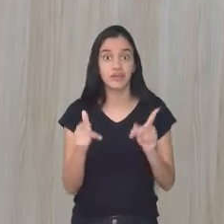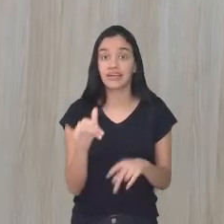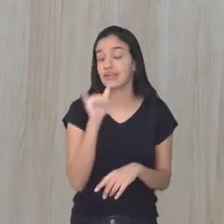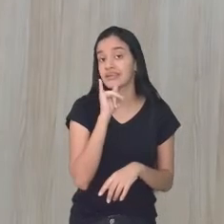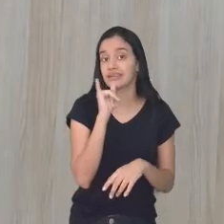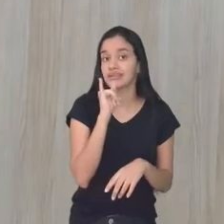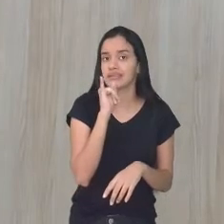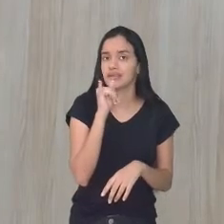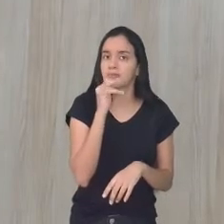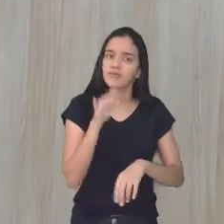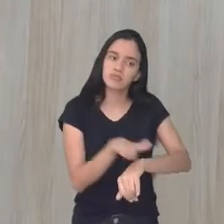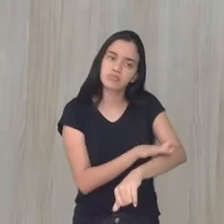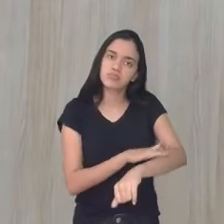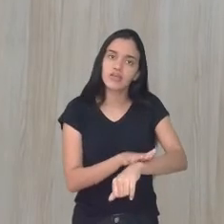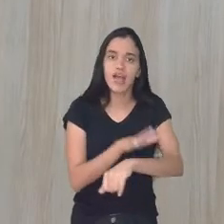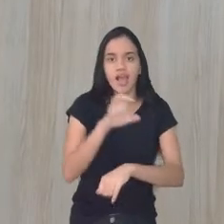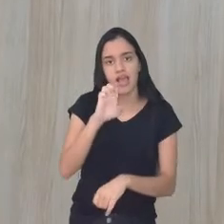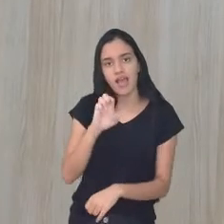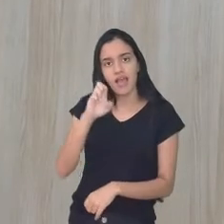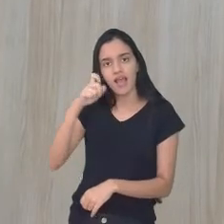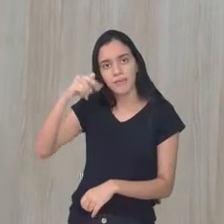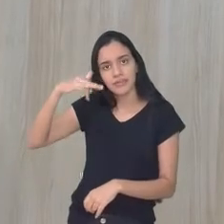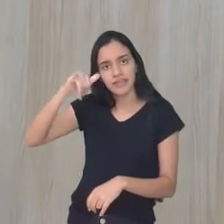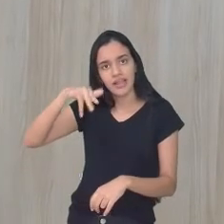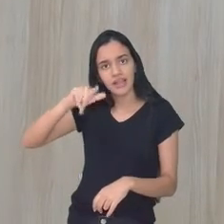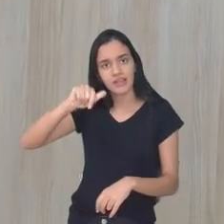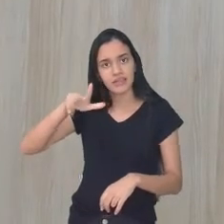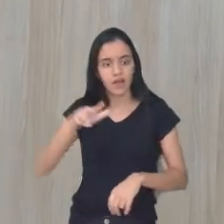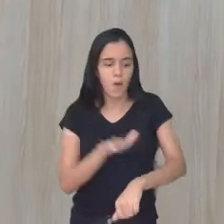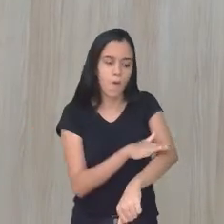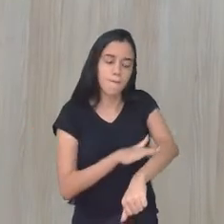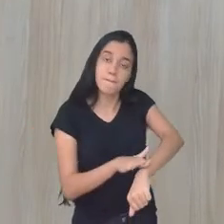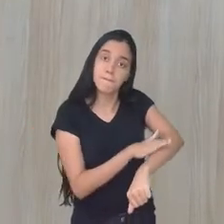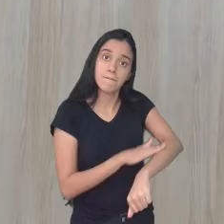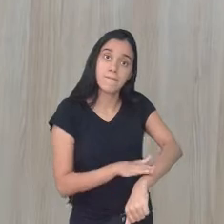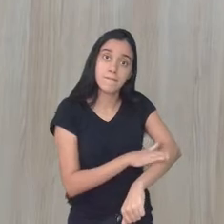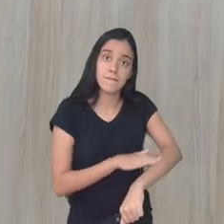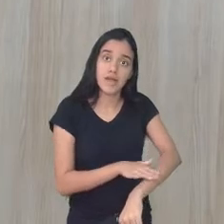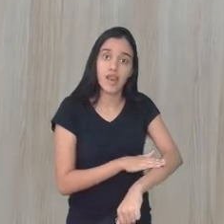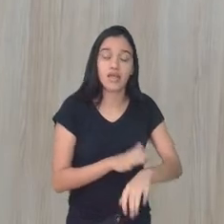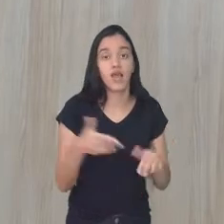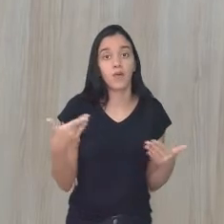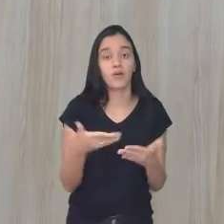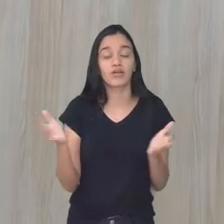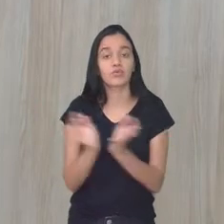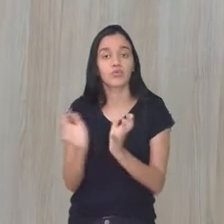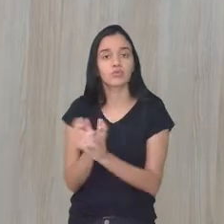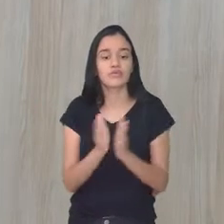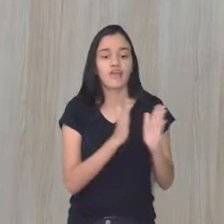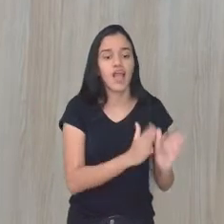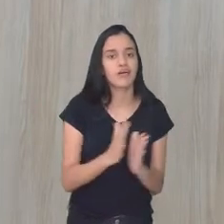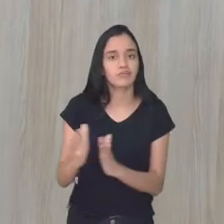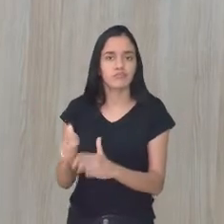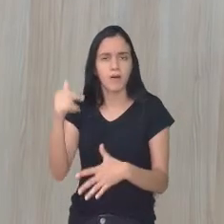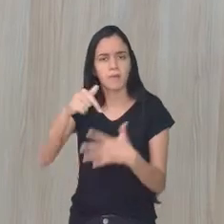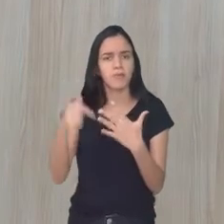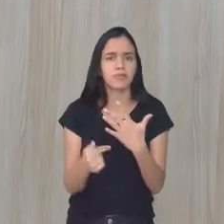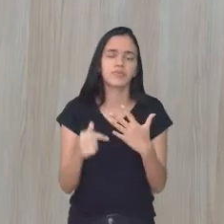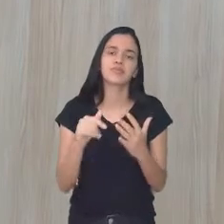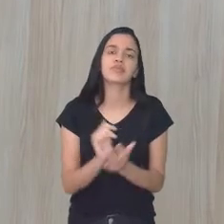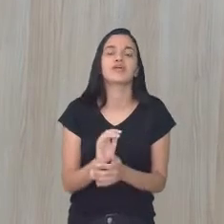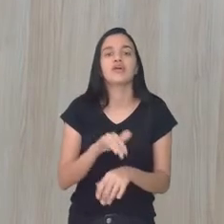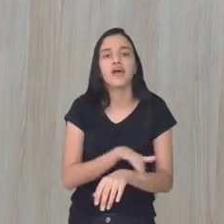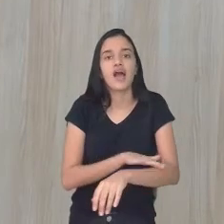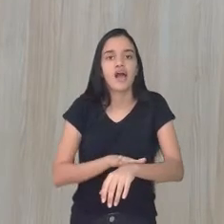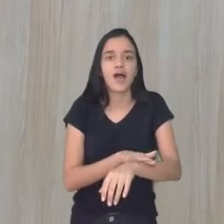Exemplo, o tecido epitelial, o tecido da nossa pele. O tecido conjuntivo, ele tem uma subdivisão. Ele é o adiposo, que é